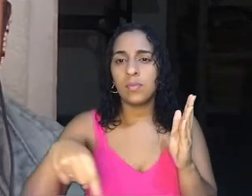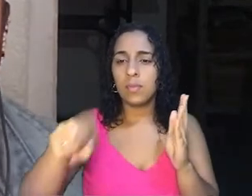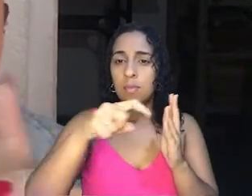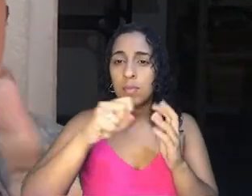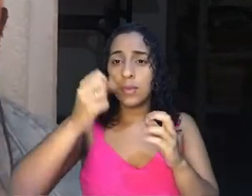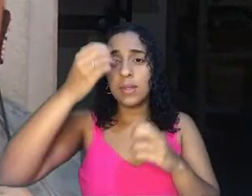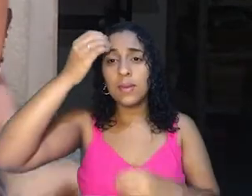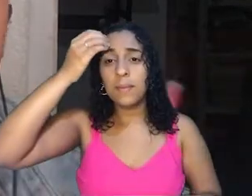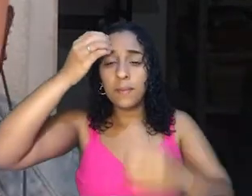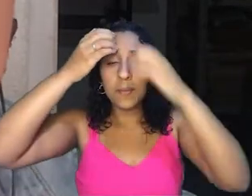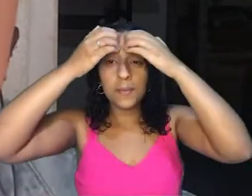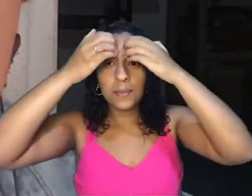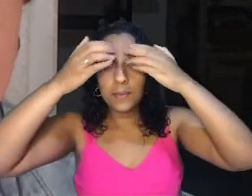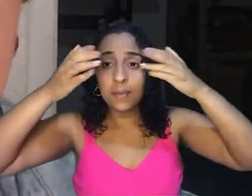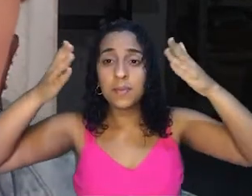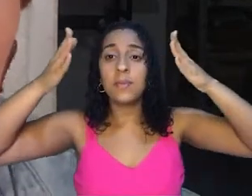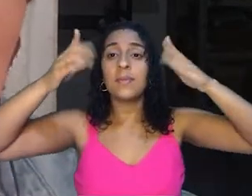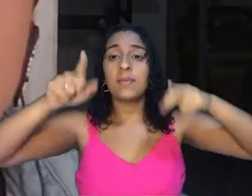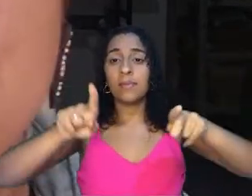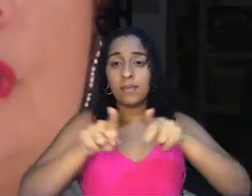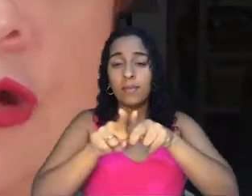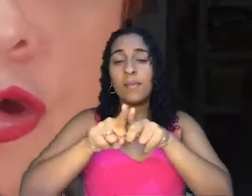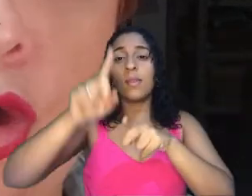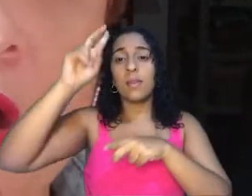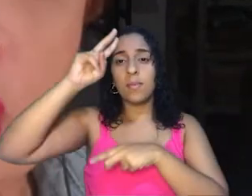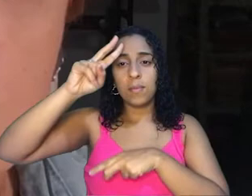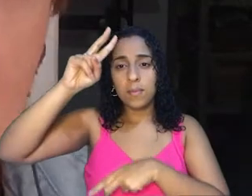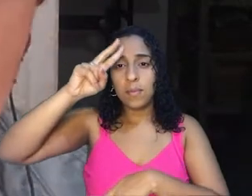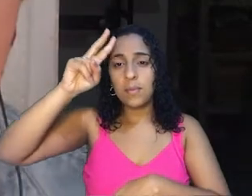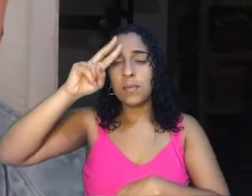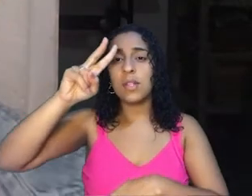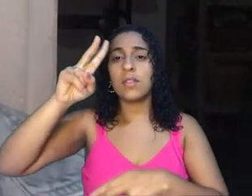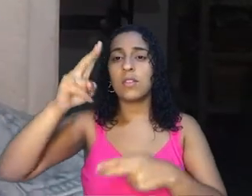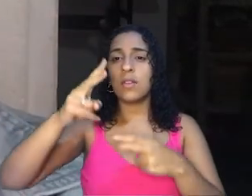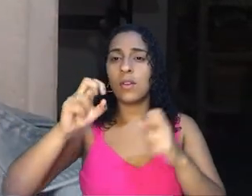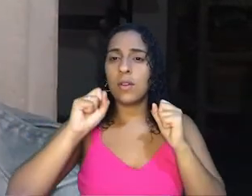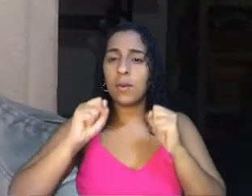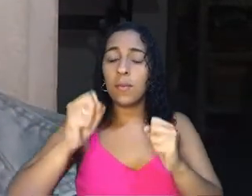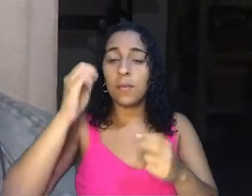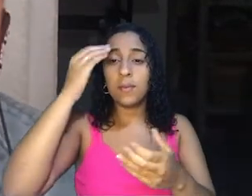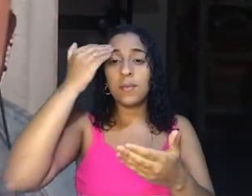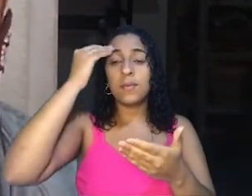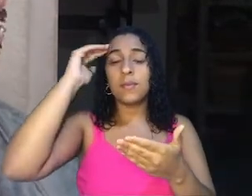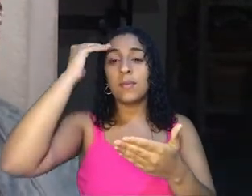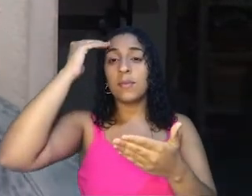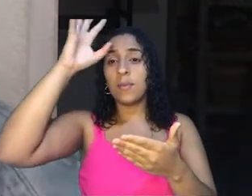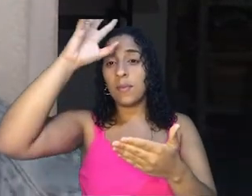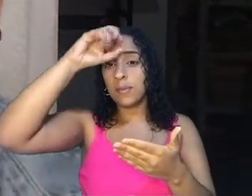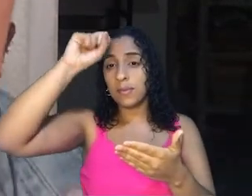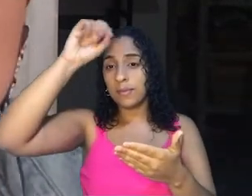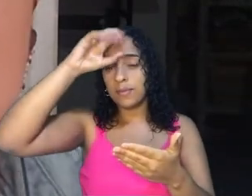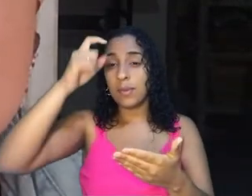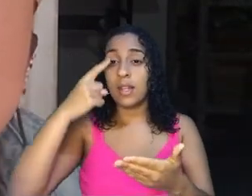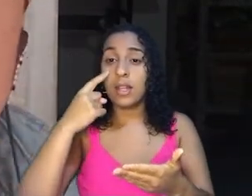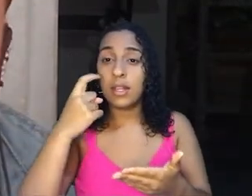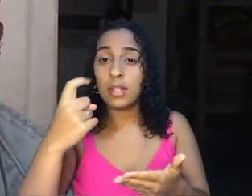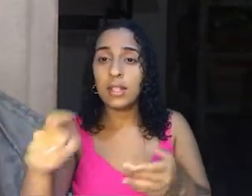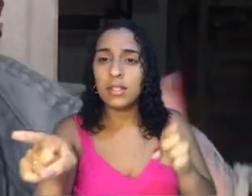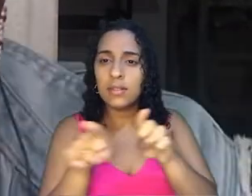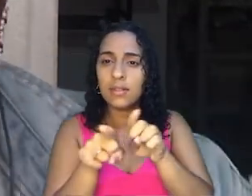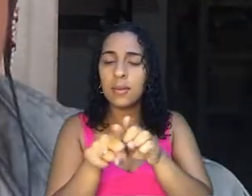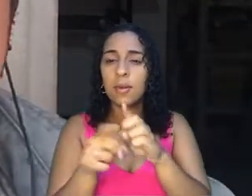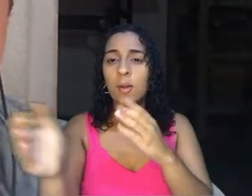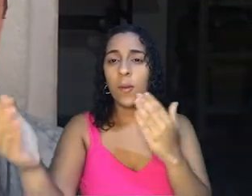para que eles compreendam essas outras histórias para que eles nem se debrucem isso e uma coisa